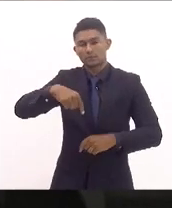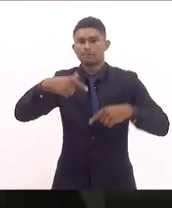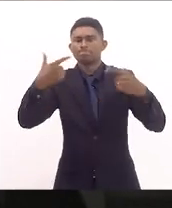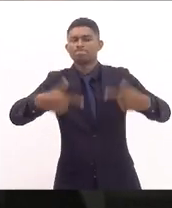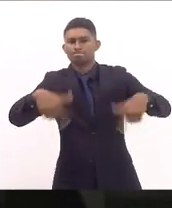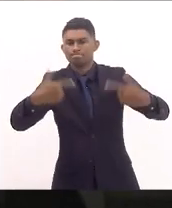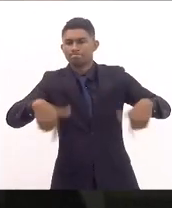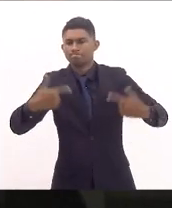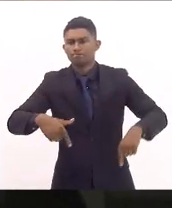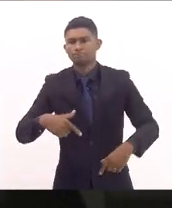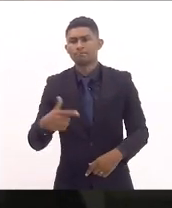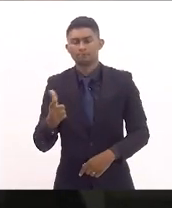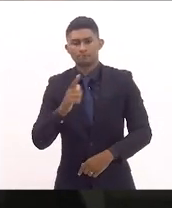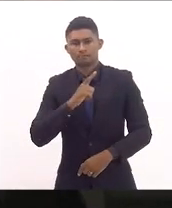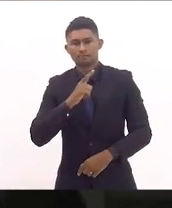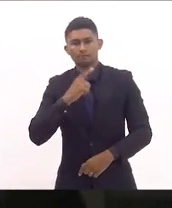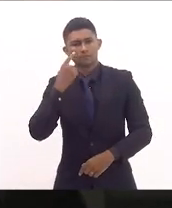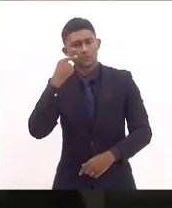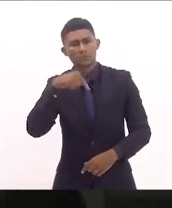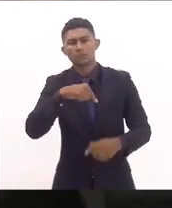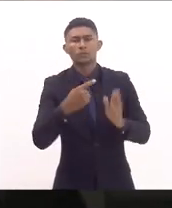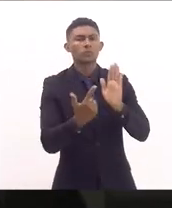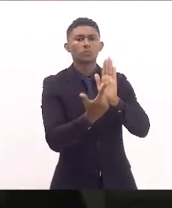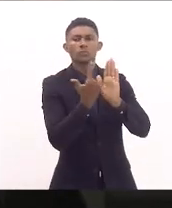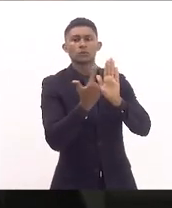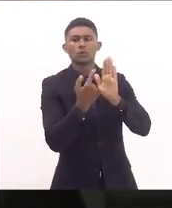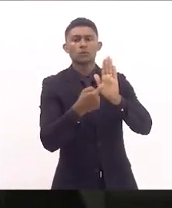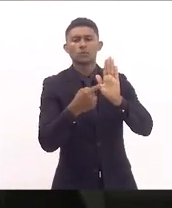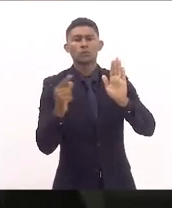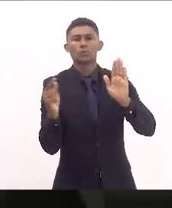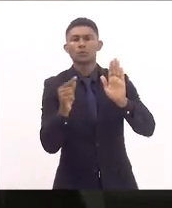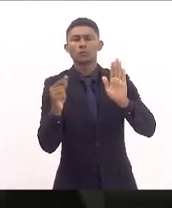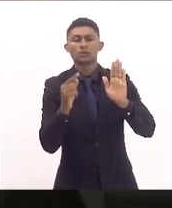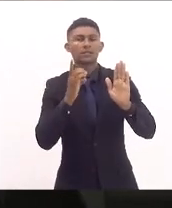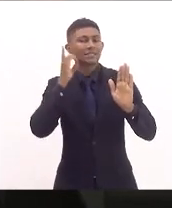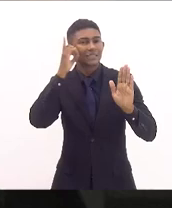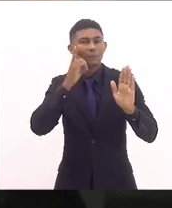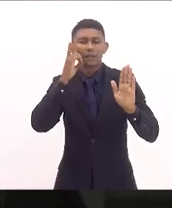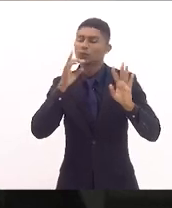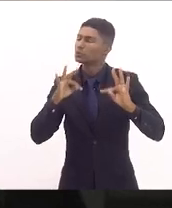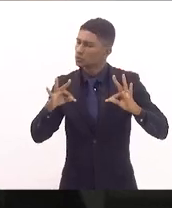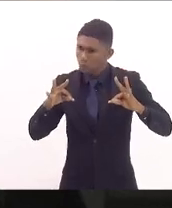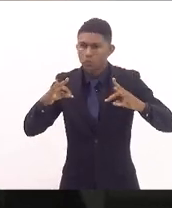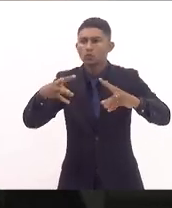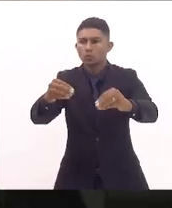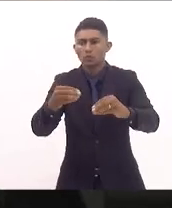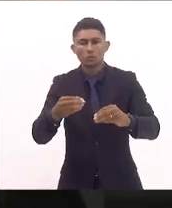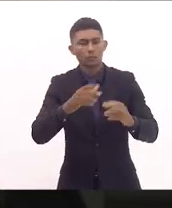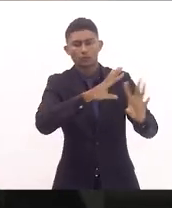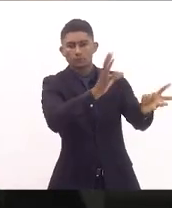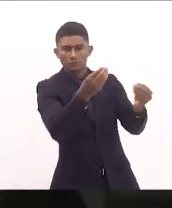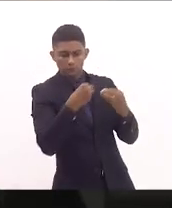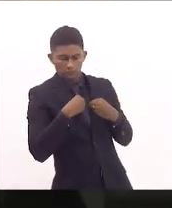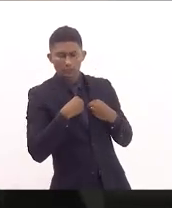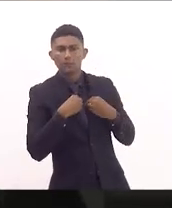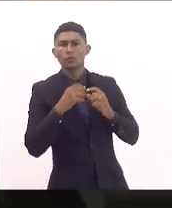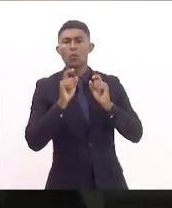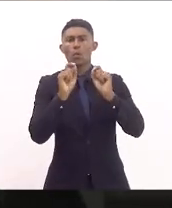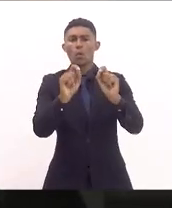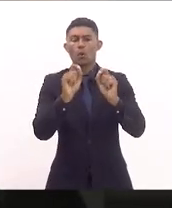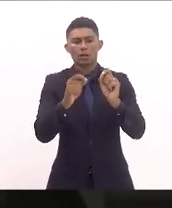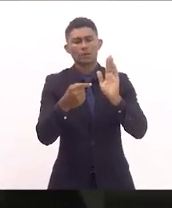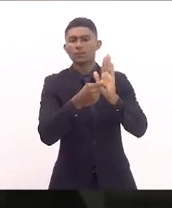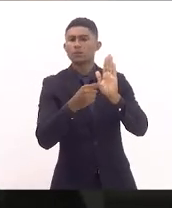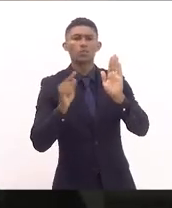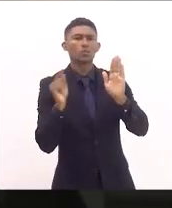e aqui está todos os deputados receberam que a sinopse